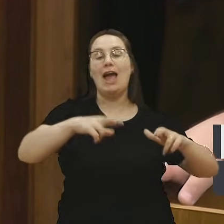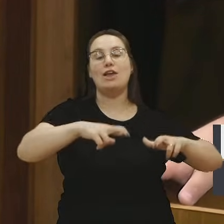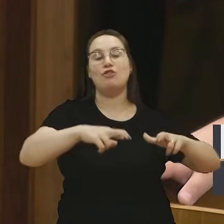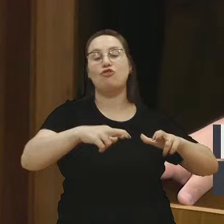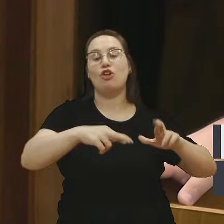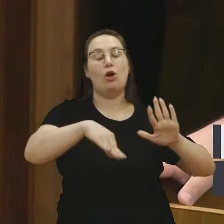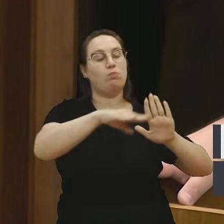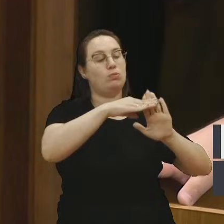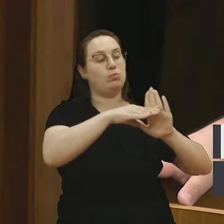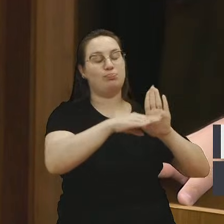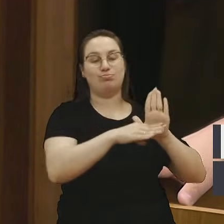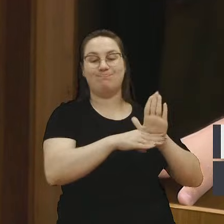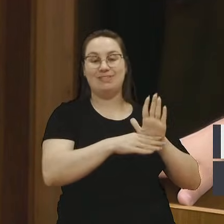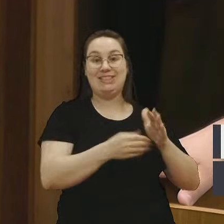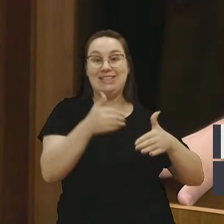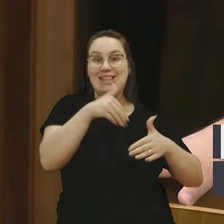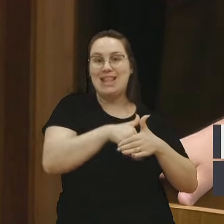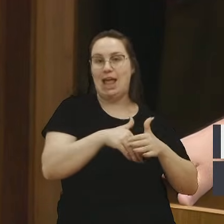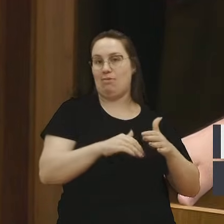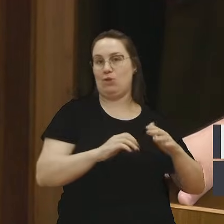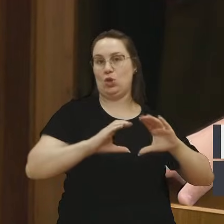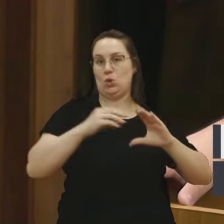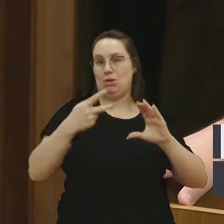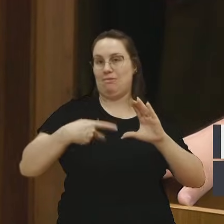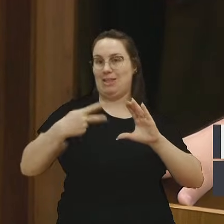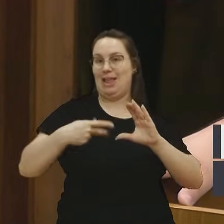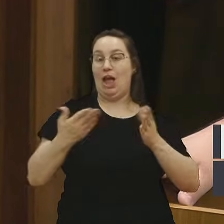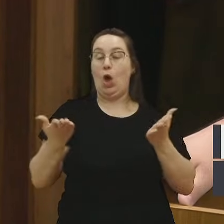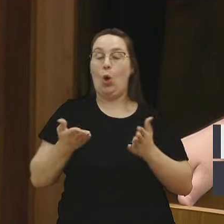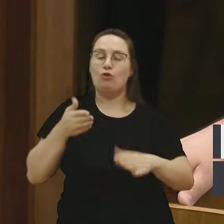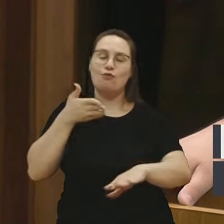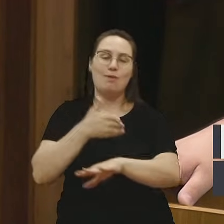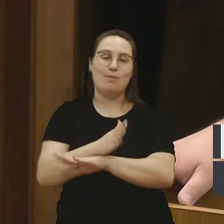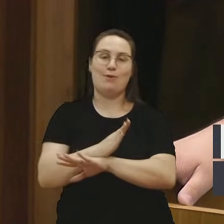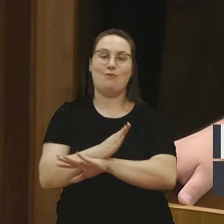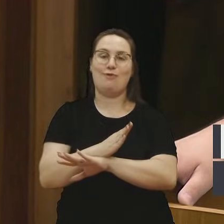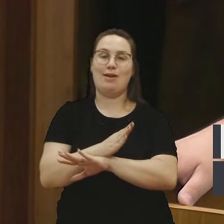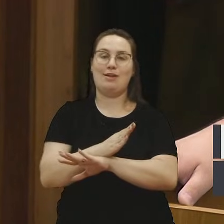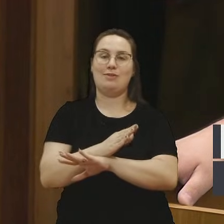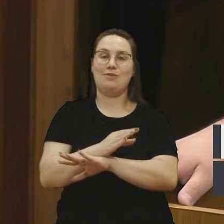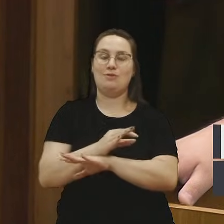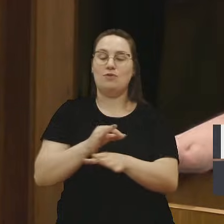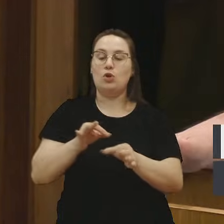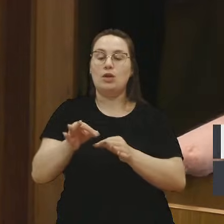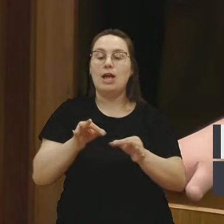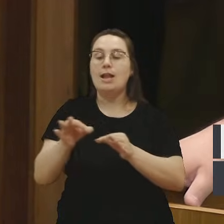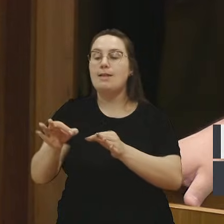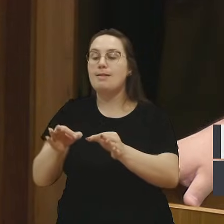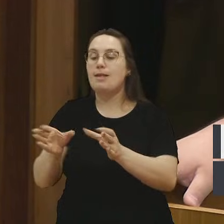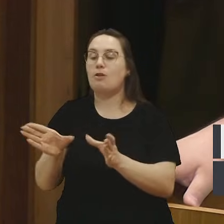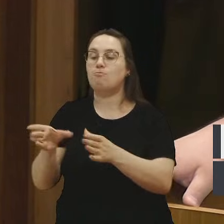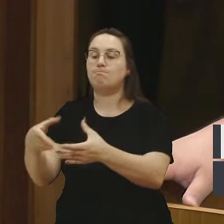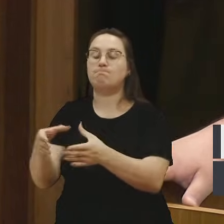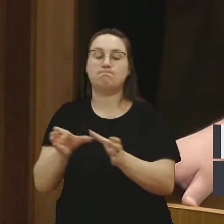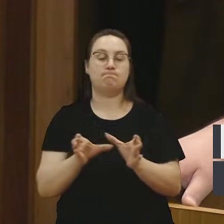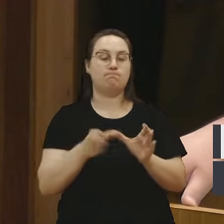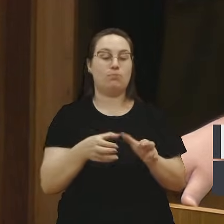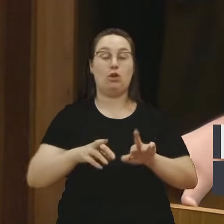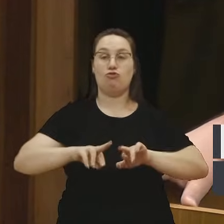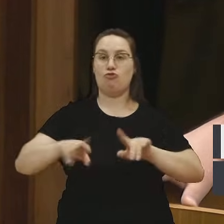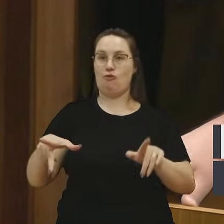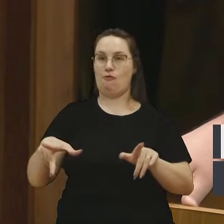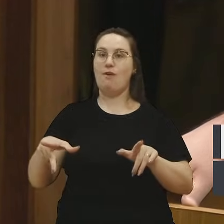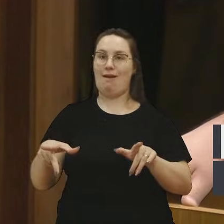interno. Então, graças à última legislatura desta casa, foi aprovado esse desmembramento de comissões, o que permite nós trabalharmos com